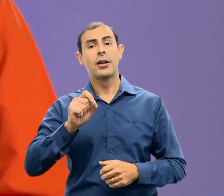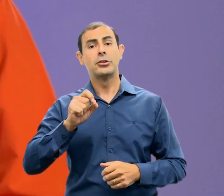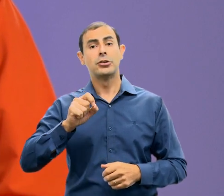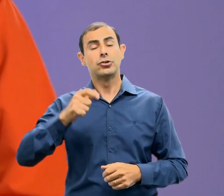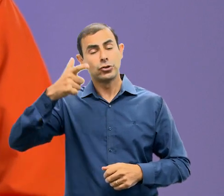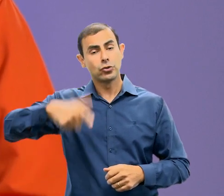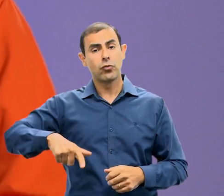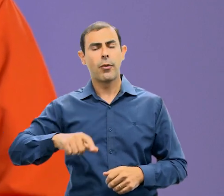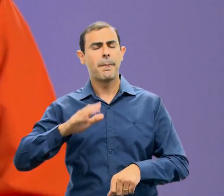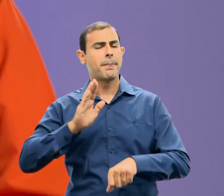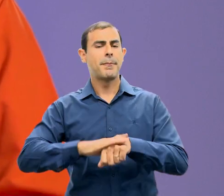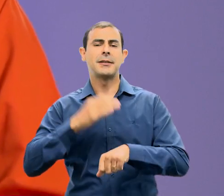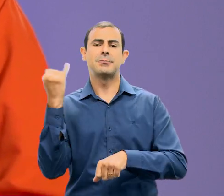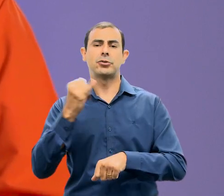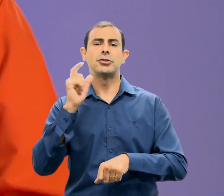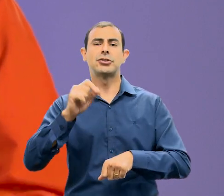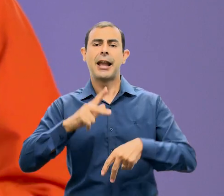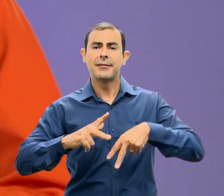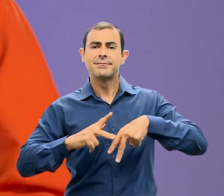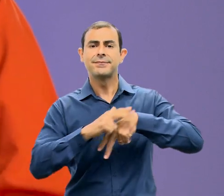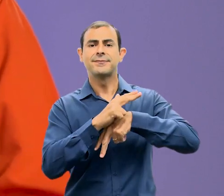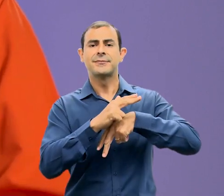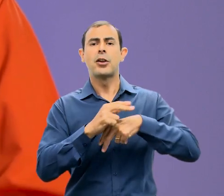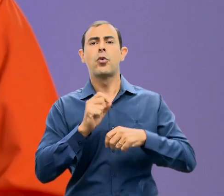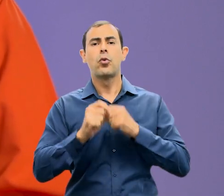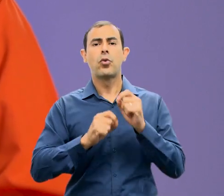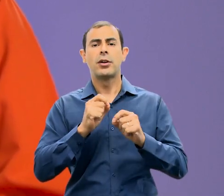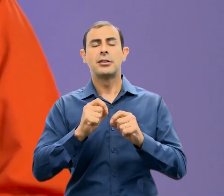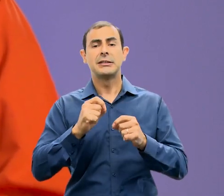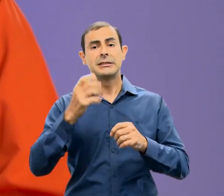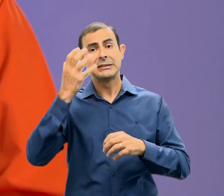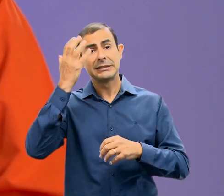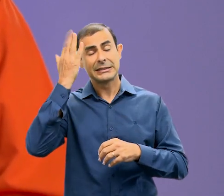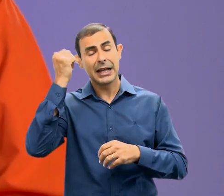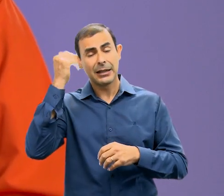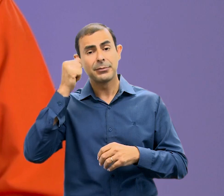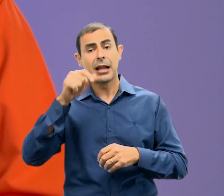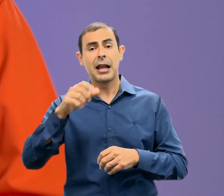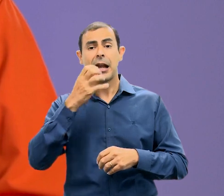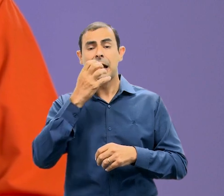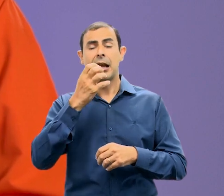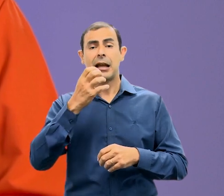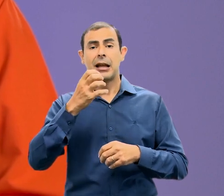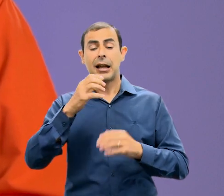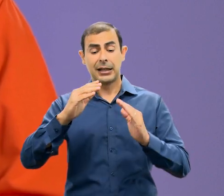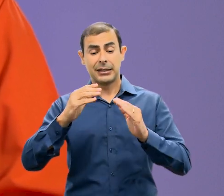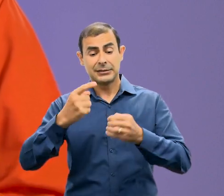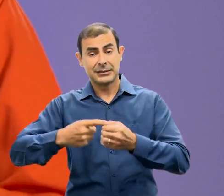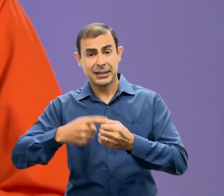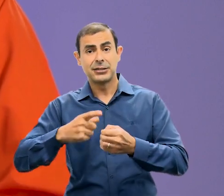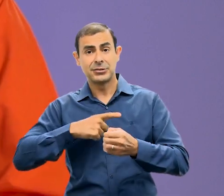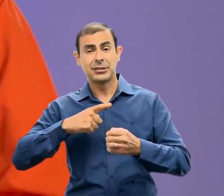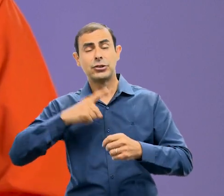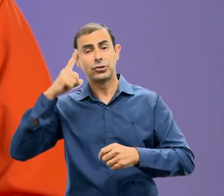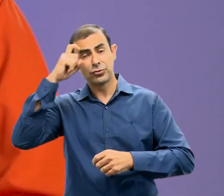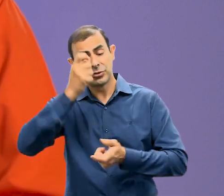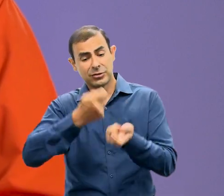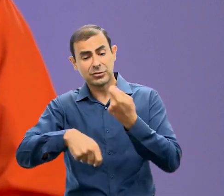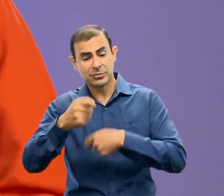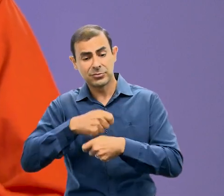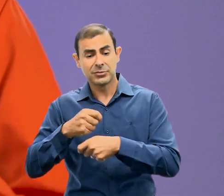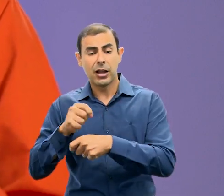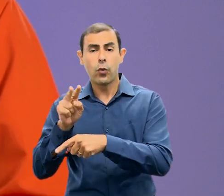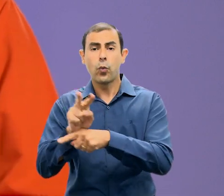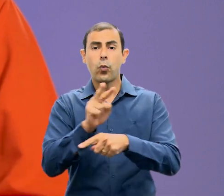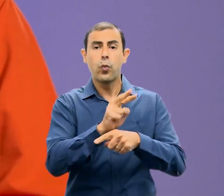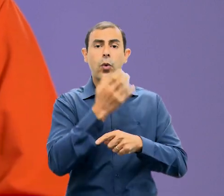da castração. Hoje a gente sabe que o município tem uma dificuldade ainda em administrar bem a proteção animal. Muito do que o município faz